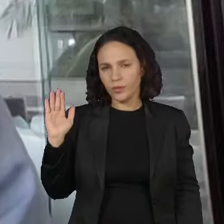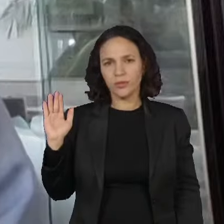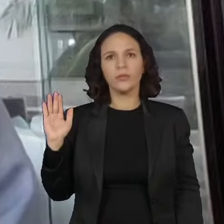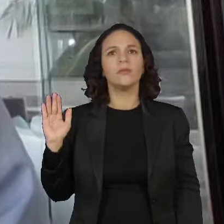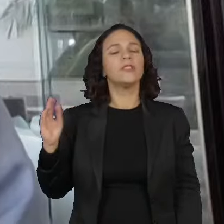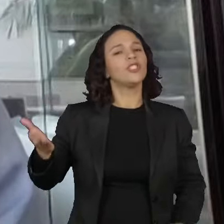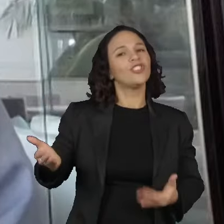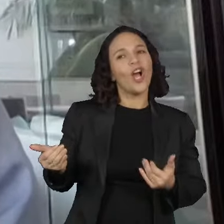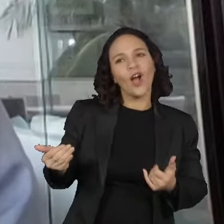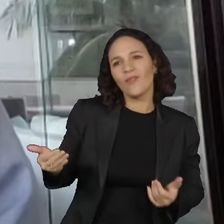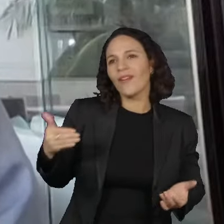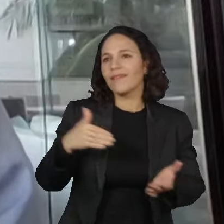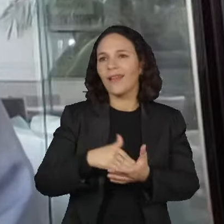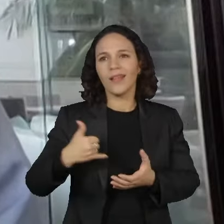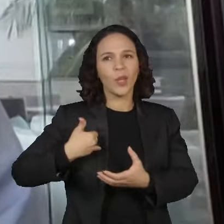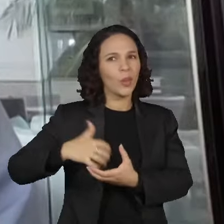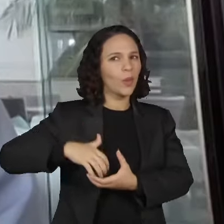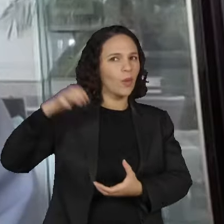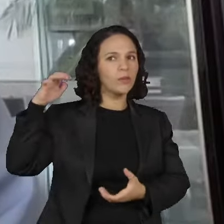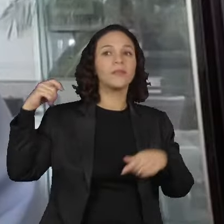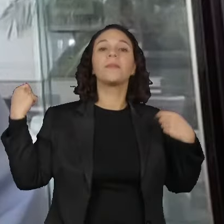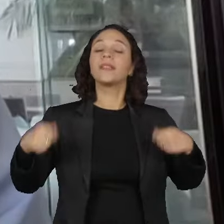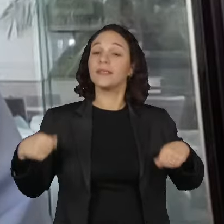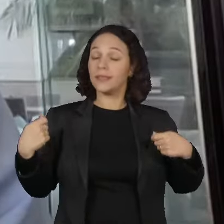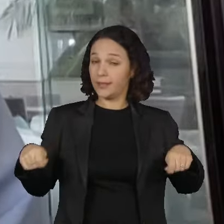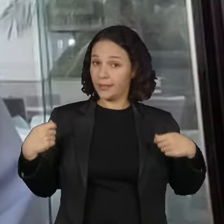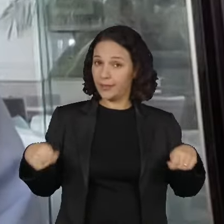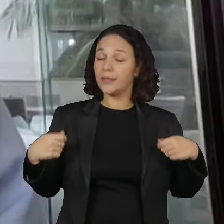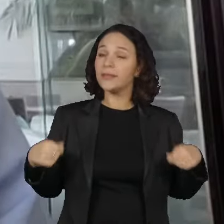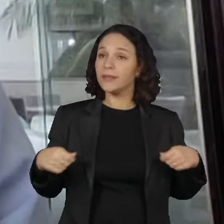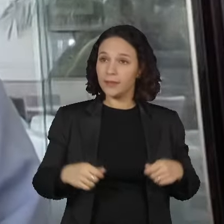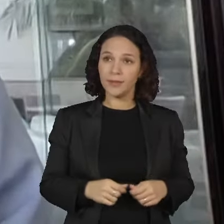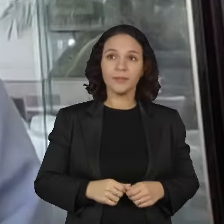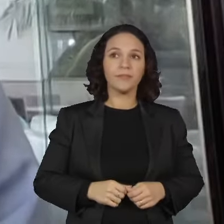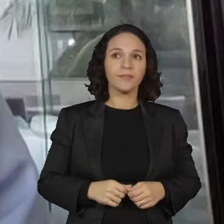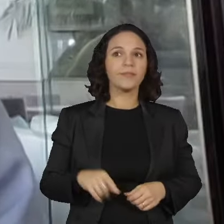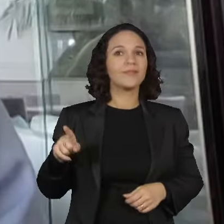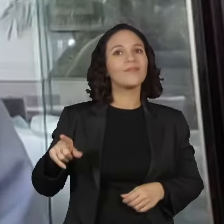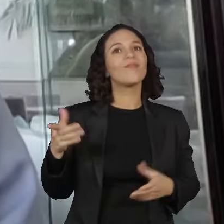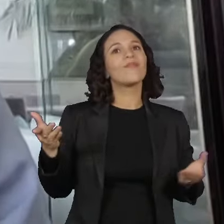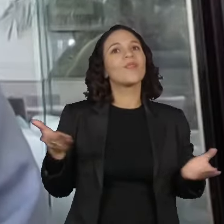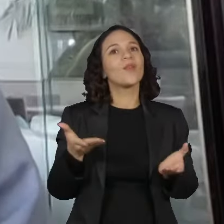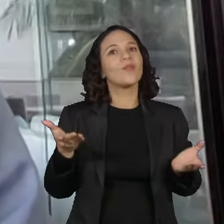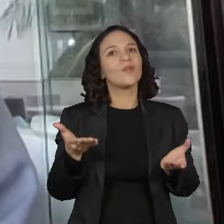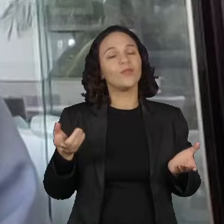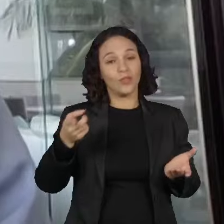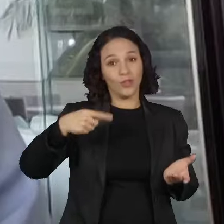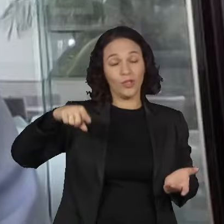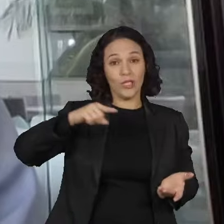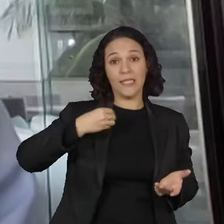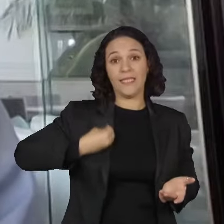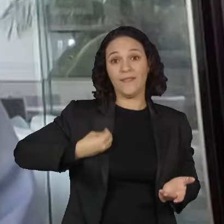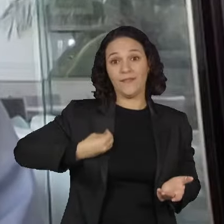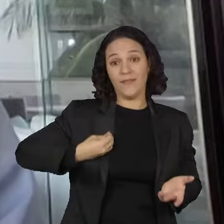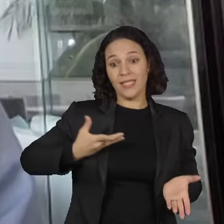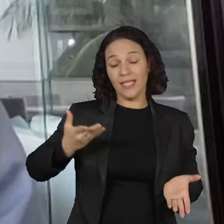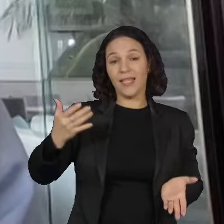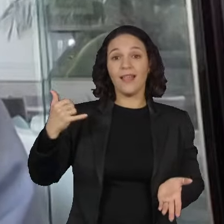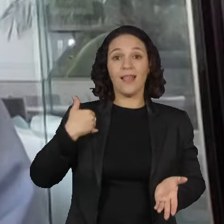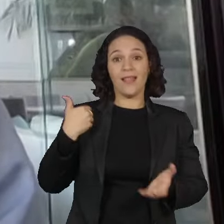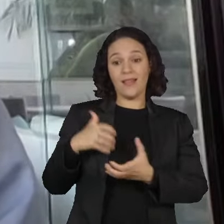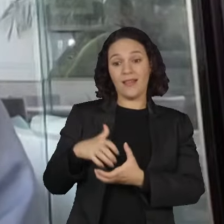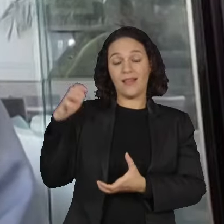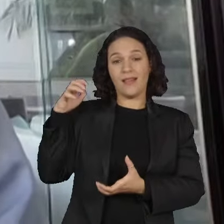Desde o jovem até o idoso. Hoje em dia, o idoso nós estamos vivendo mais, né? A